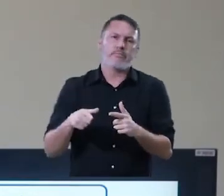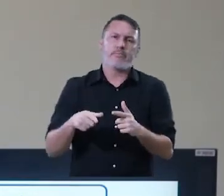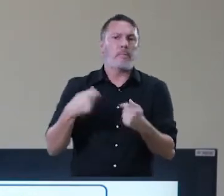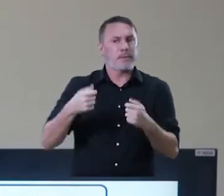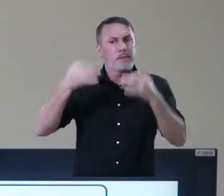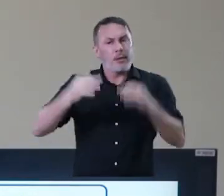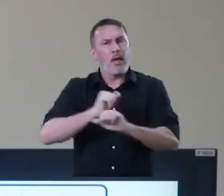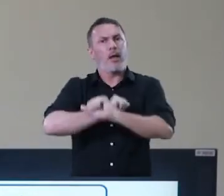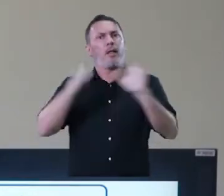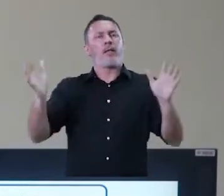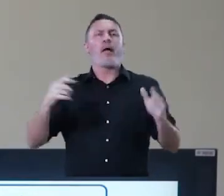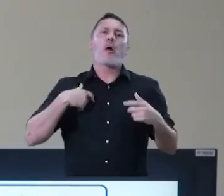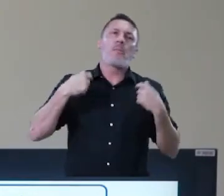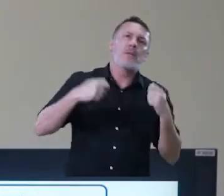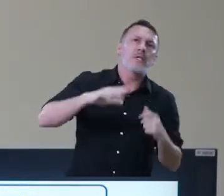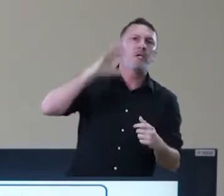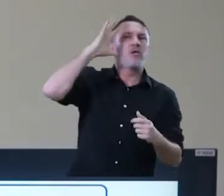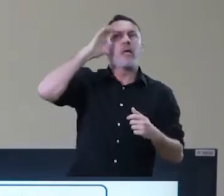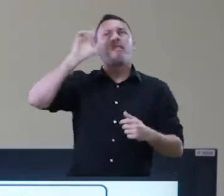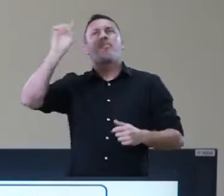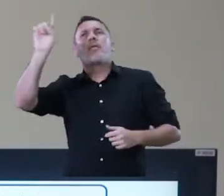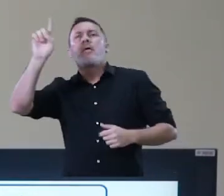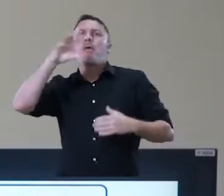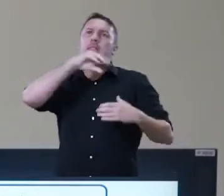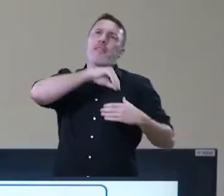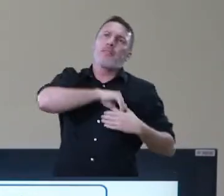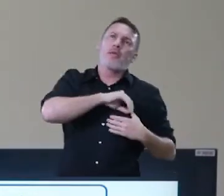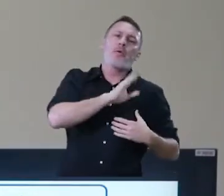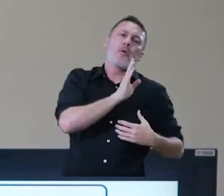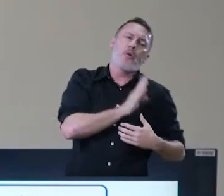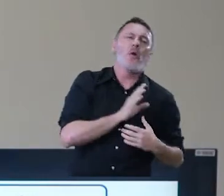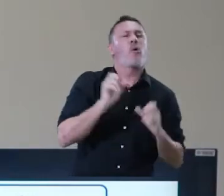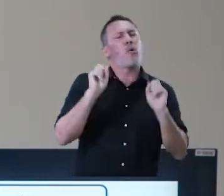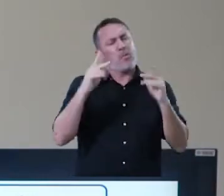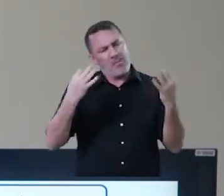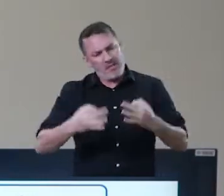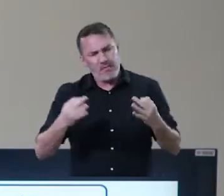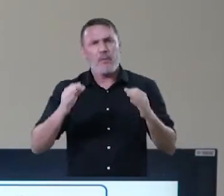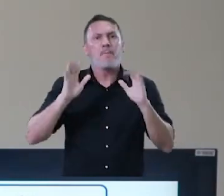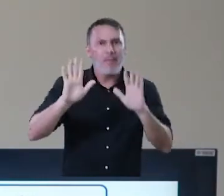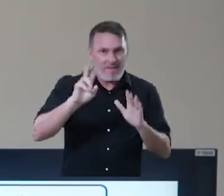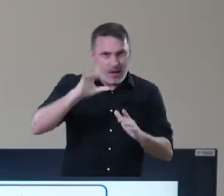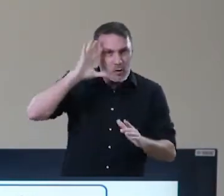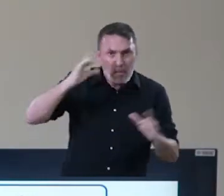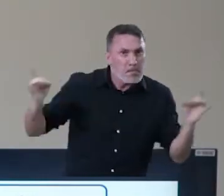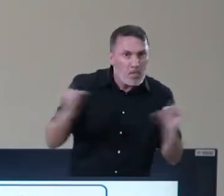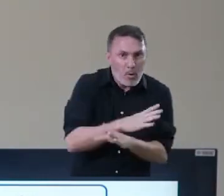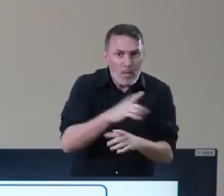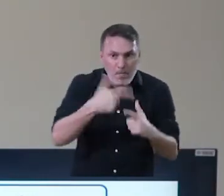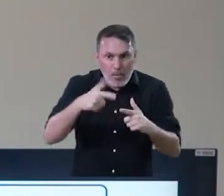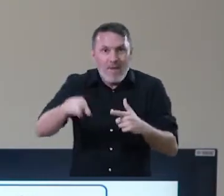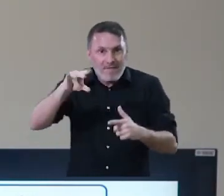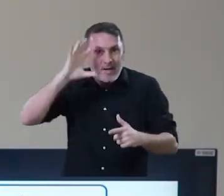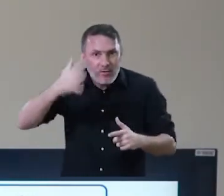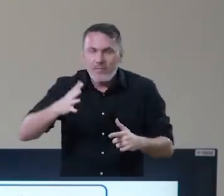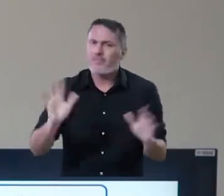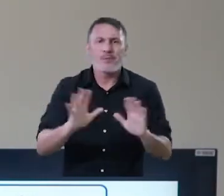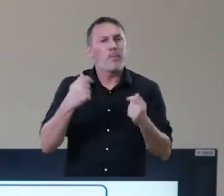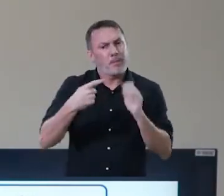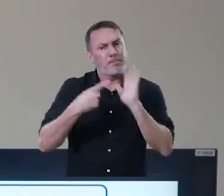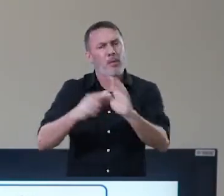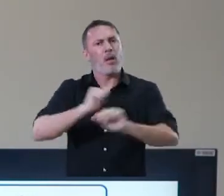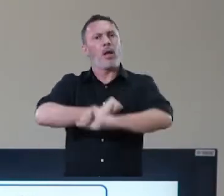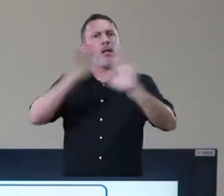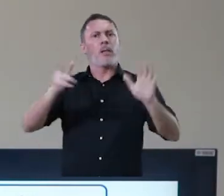é preciso resolver tal coisa, Deus no coração, perfeito, Deus é bom, perfeito, mas vai resolver esse problema, precisa